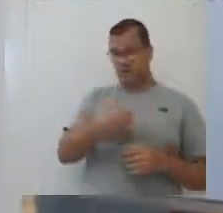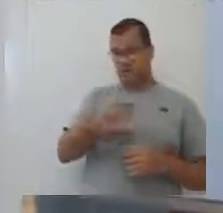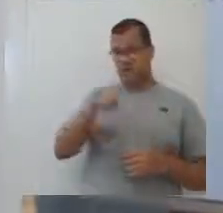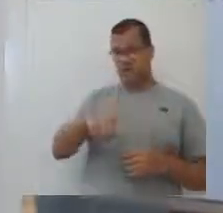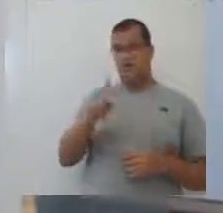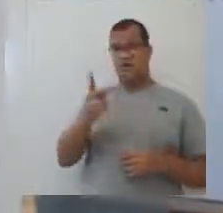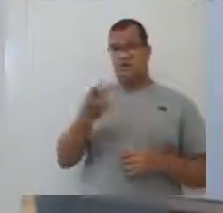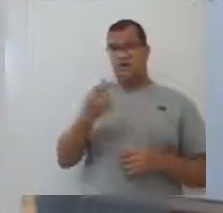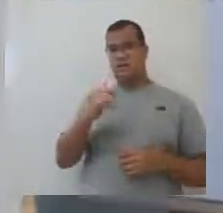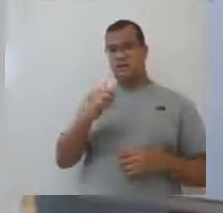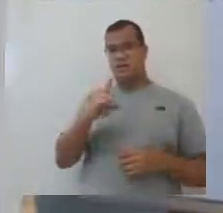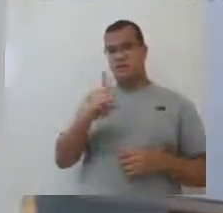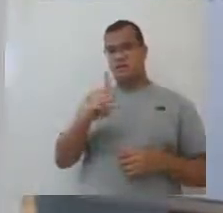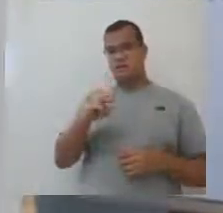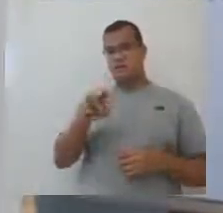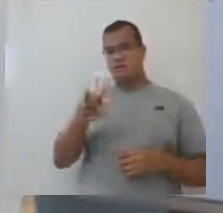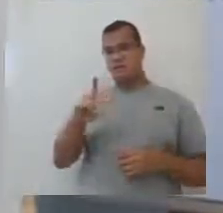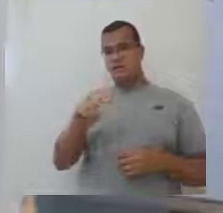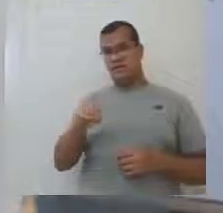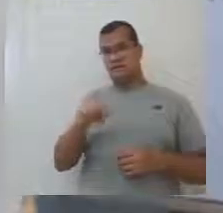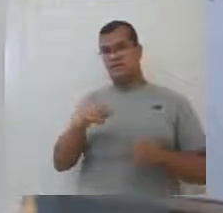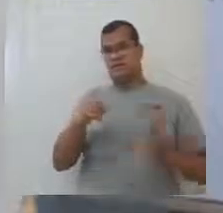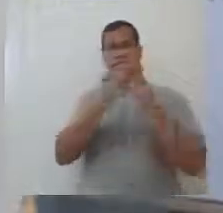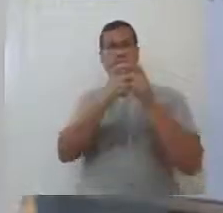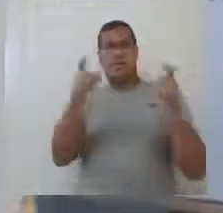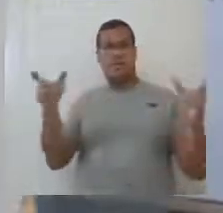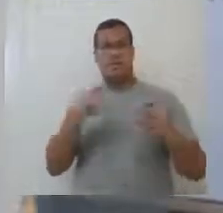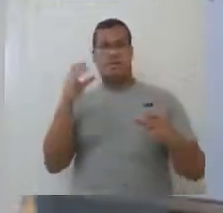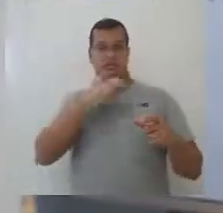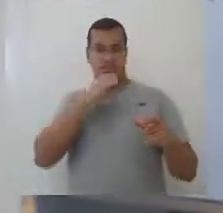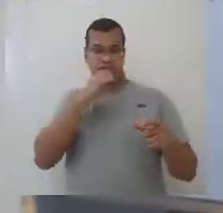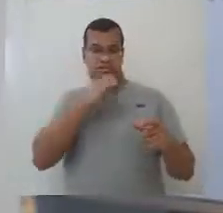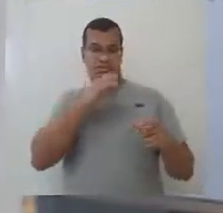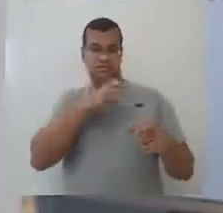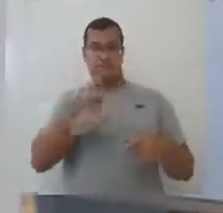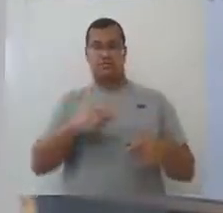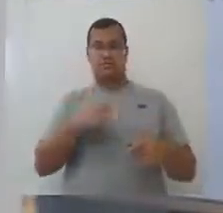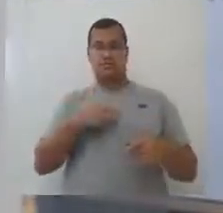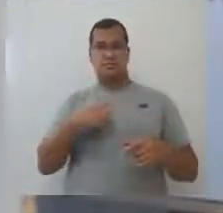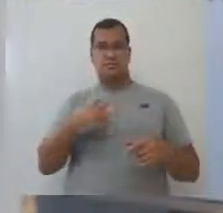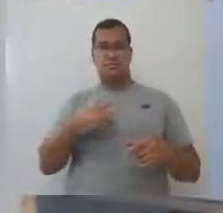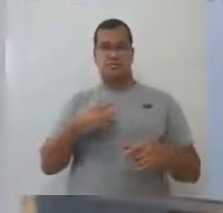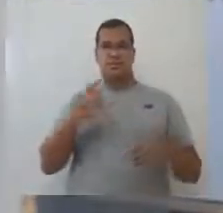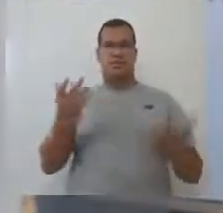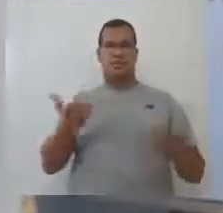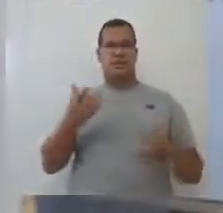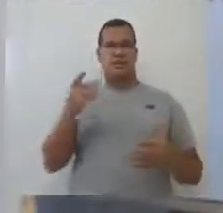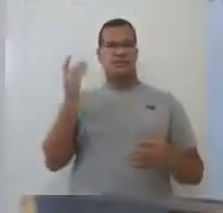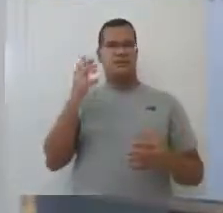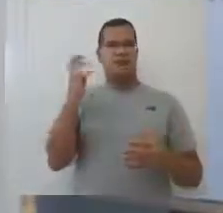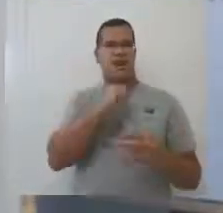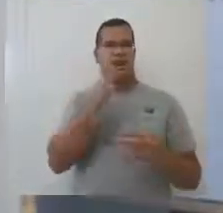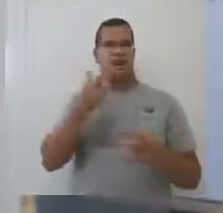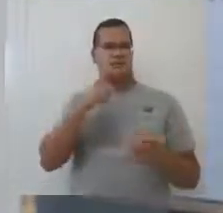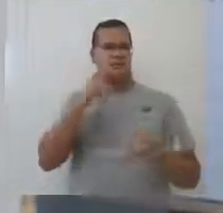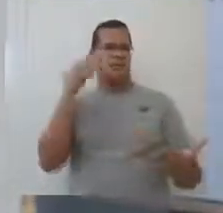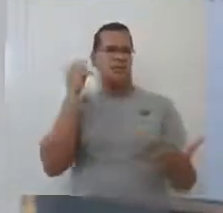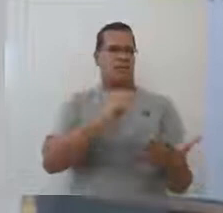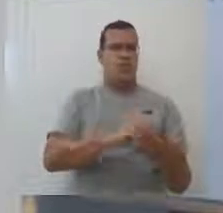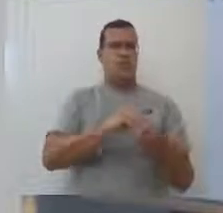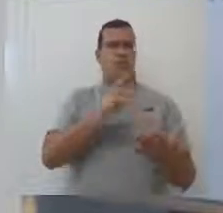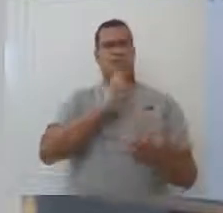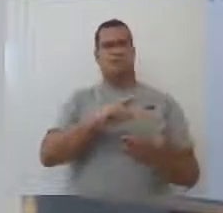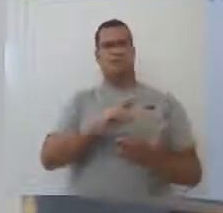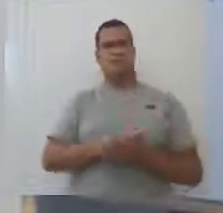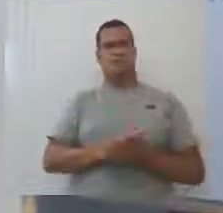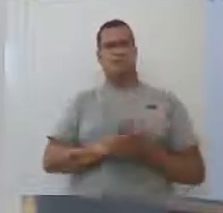já vou adiantando. Muita gente vai nas carreiras, veja, nas carreiras, é rápido, é simultâneo. Olha pra cá, monstro. Olha pra